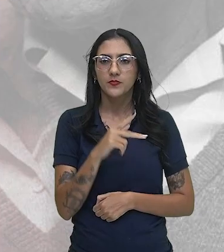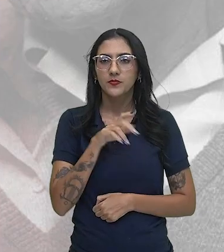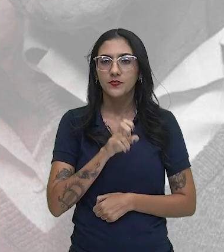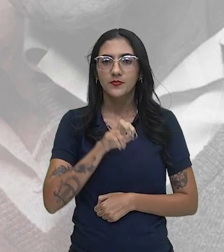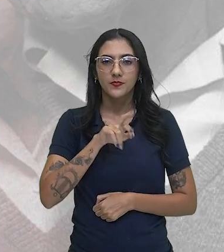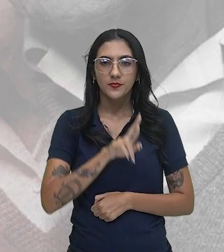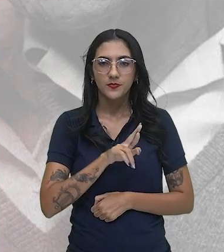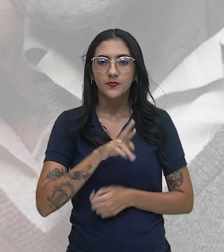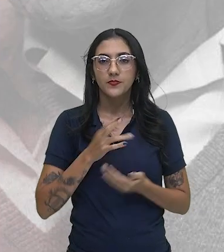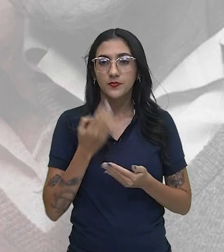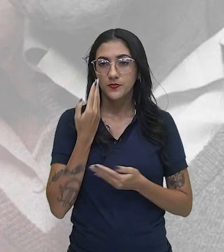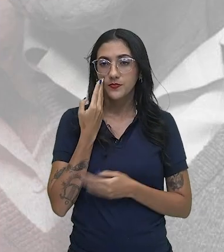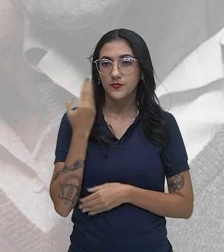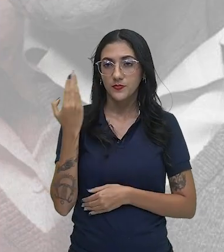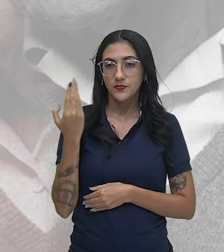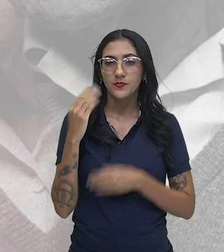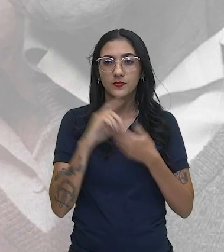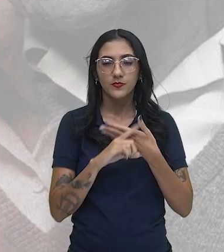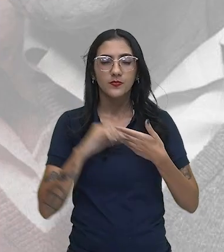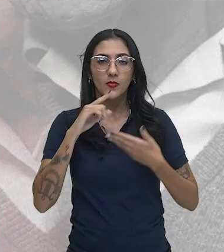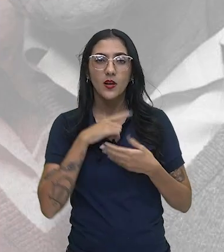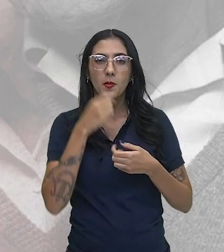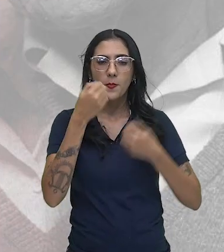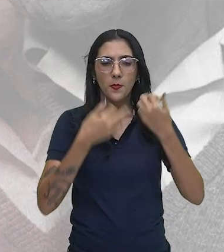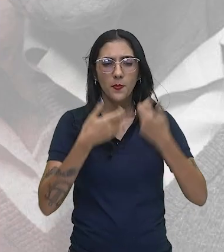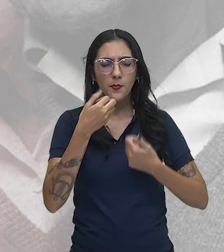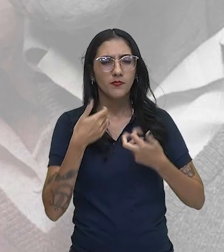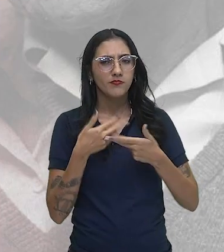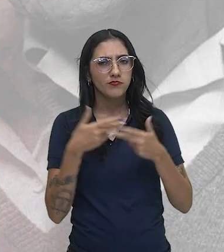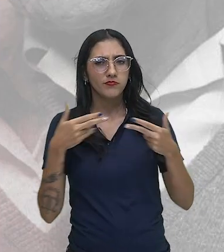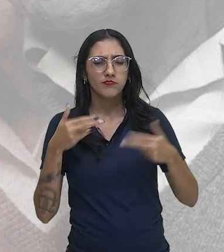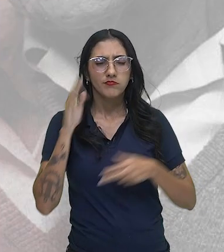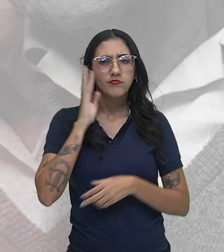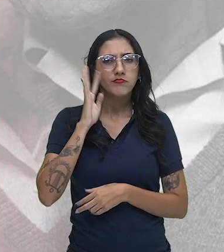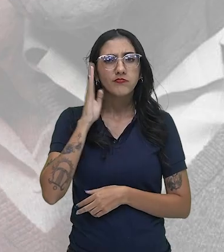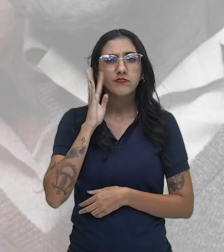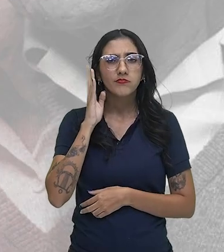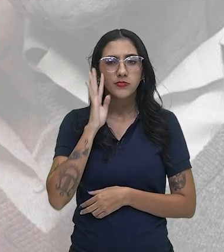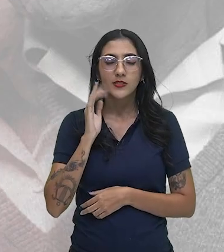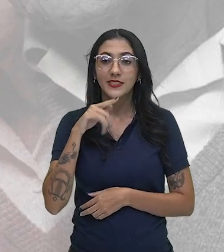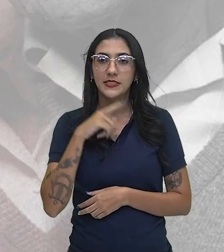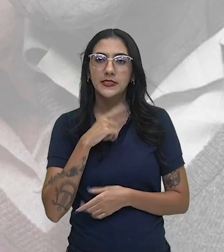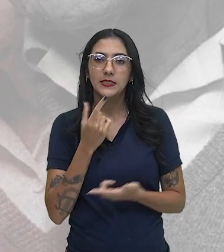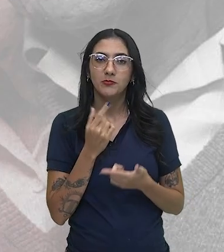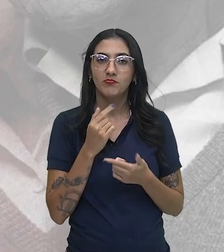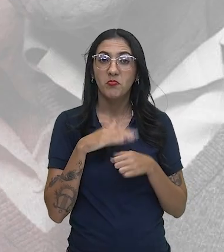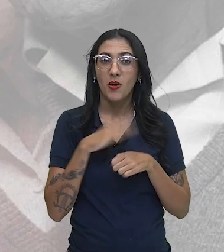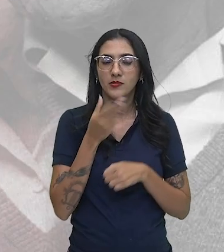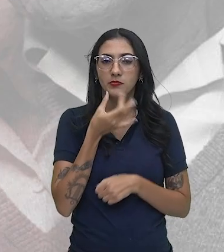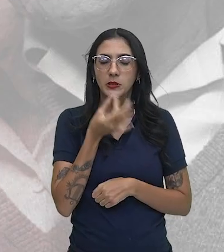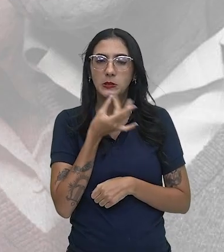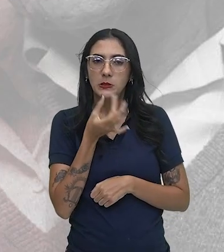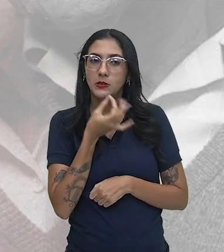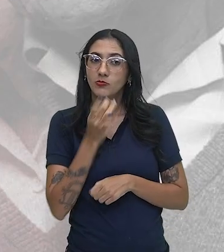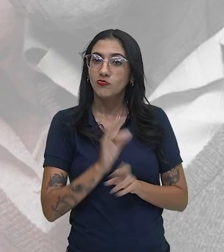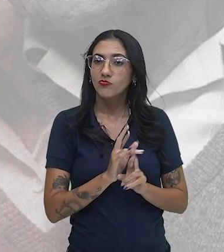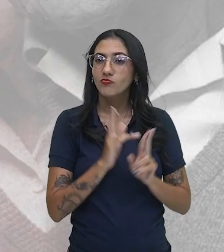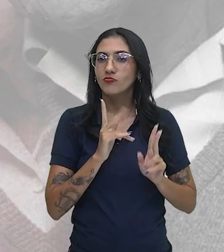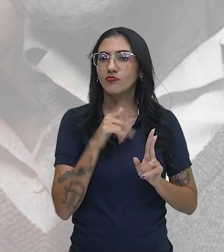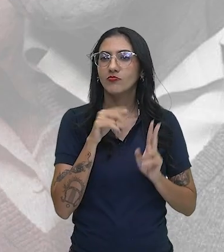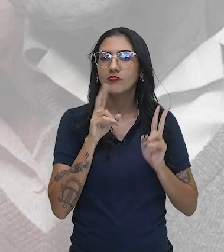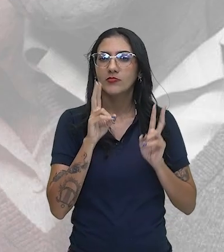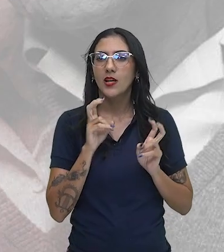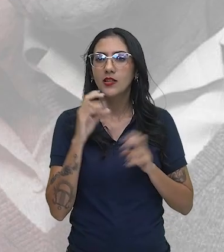também traz grandes reflexões para a gente, né? Ele é mais polêmico, né? Com relação à questão da